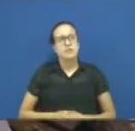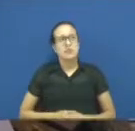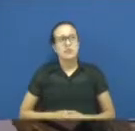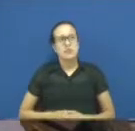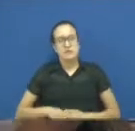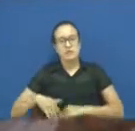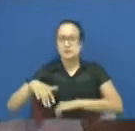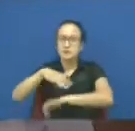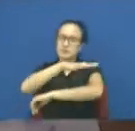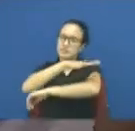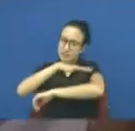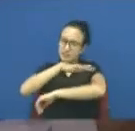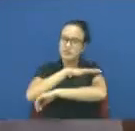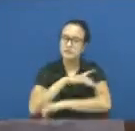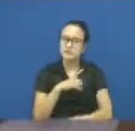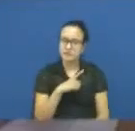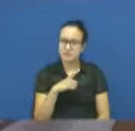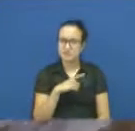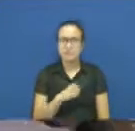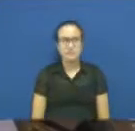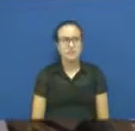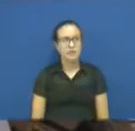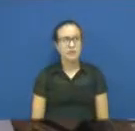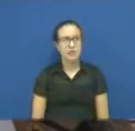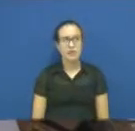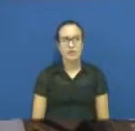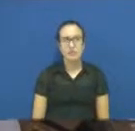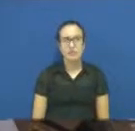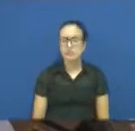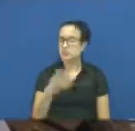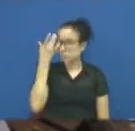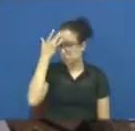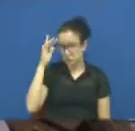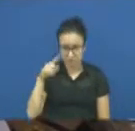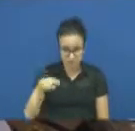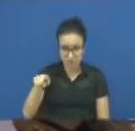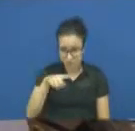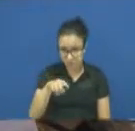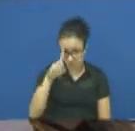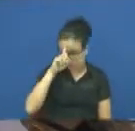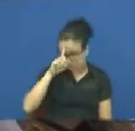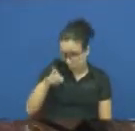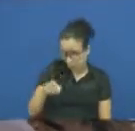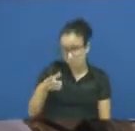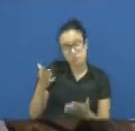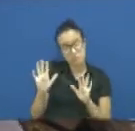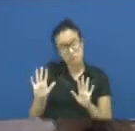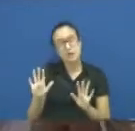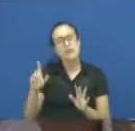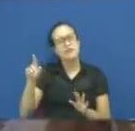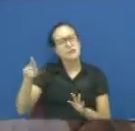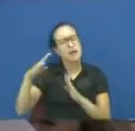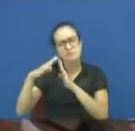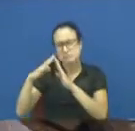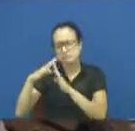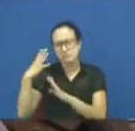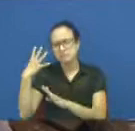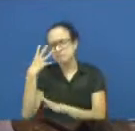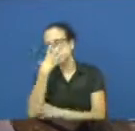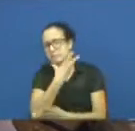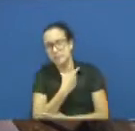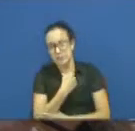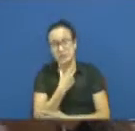na Praça Soledad. Não sei se pertence ainda a vocês aquela casa, mas é uma casa maravilhosa, antiga, em que lá eu